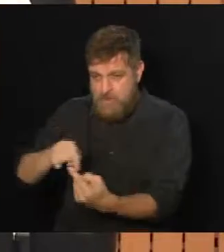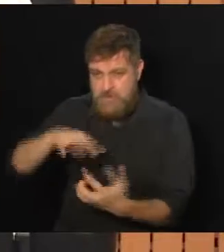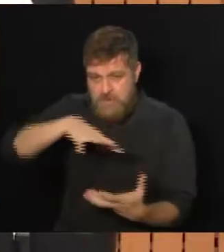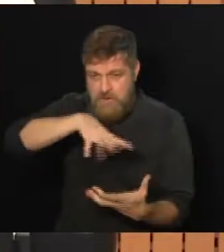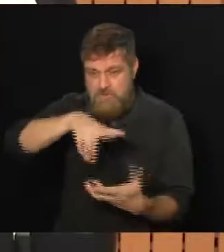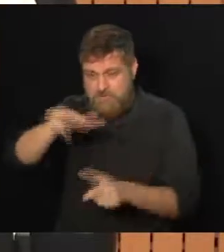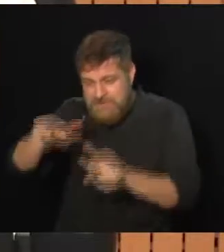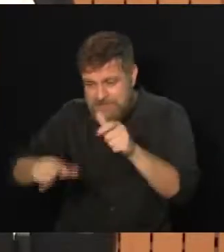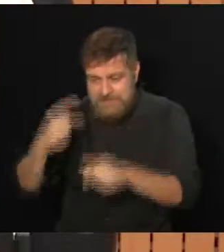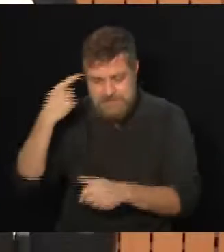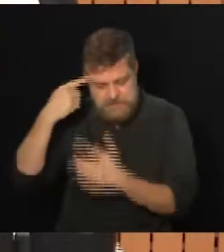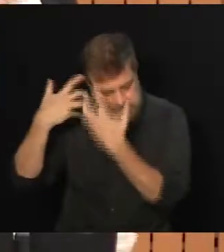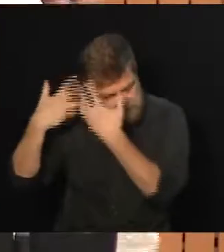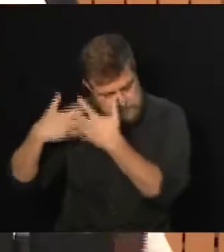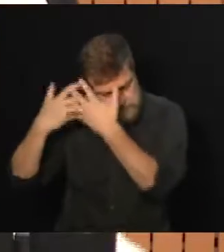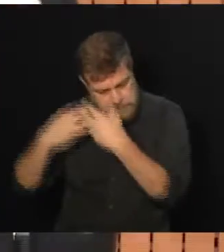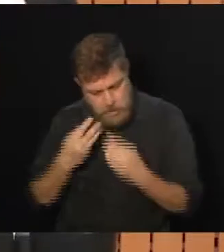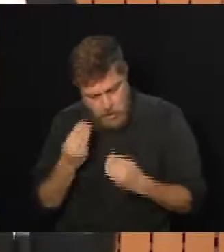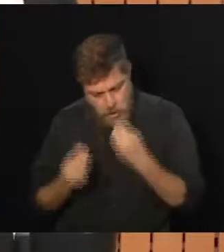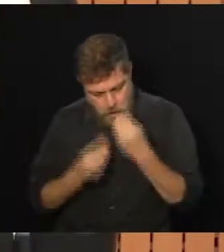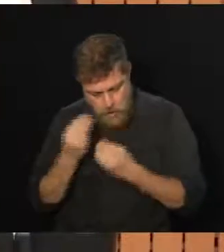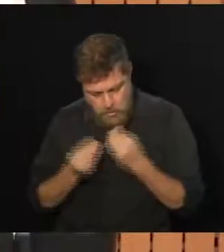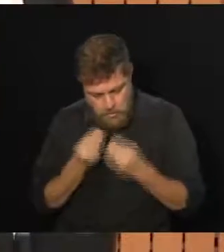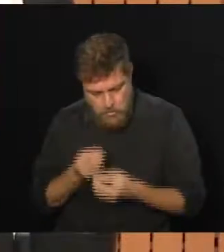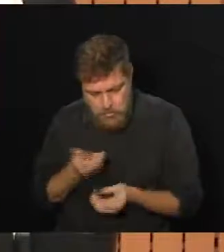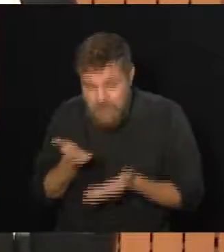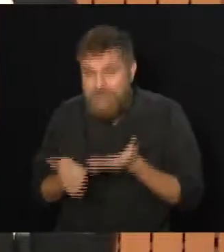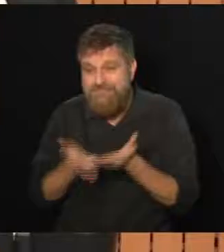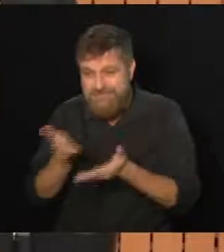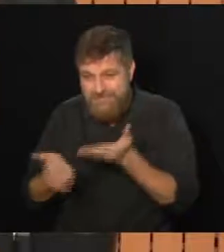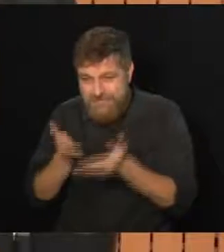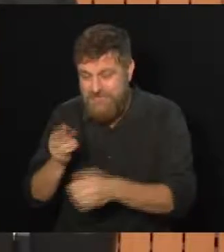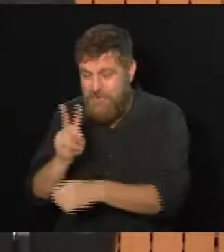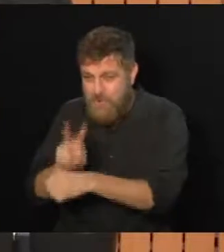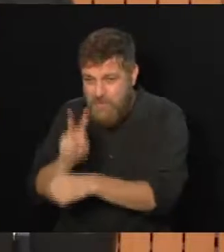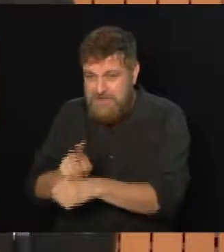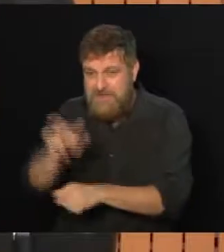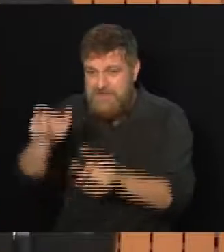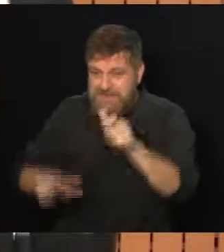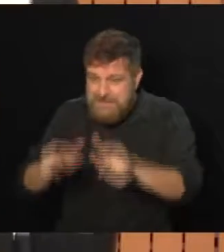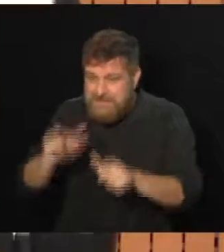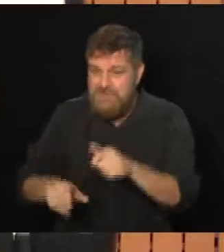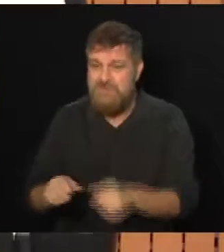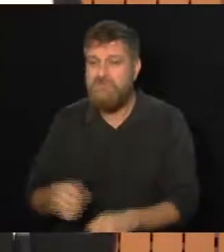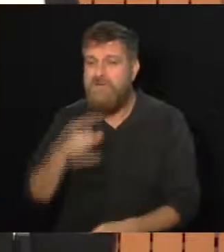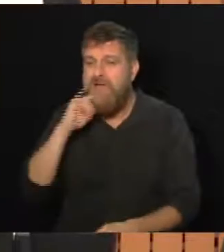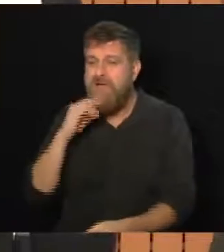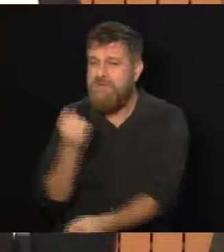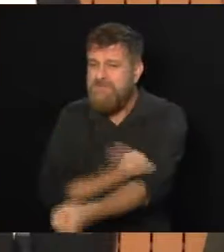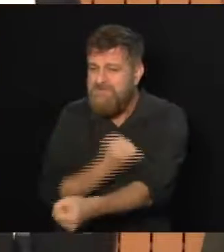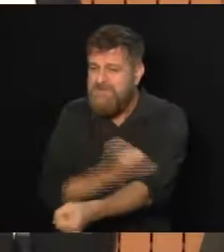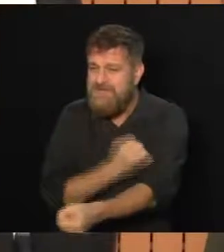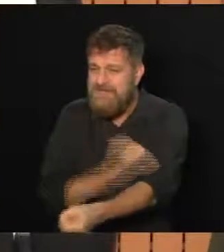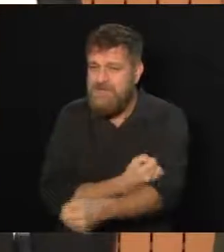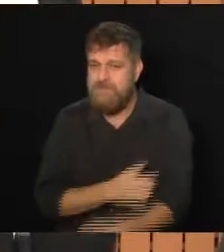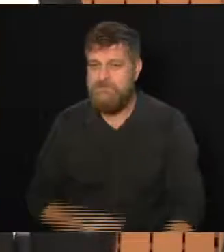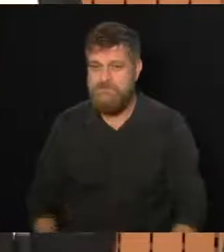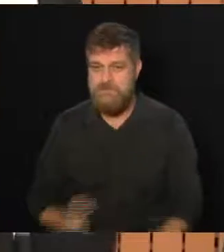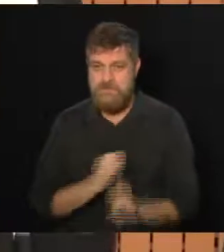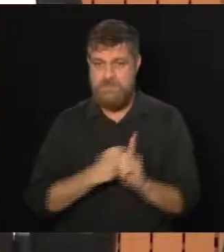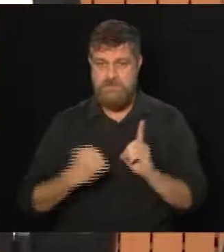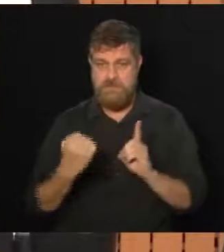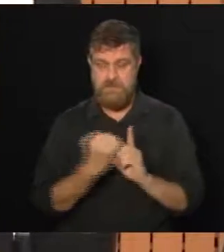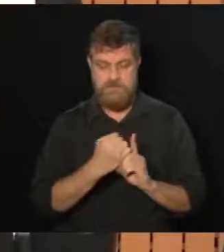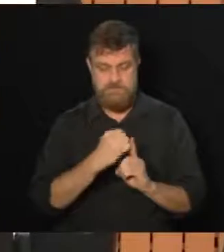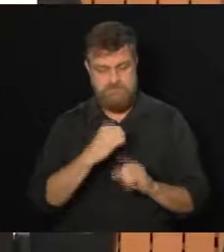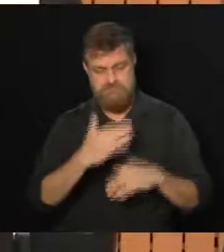a discutir, a aprender como tratar desse fenômeno do alcoolismo. E a sociedade